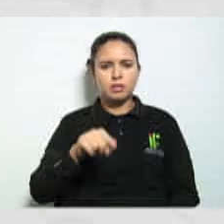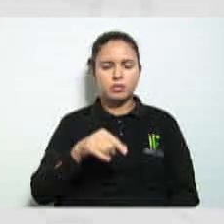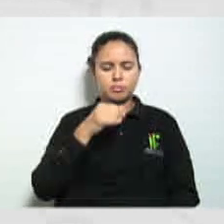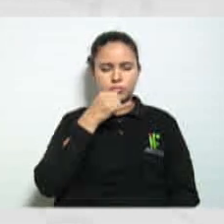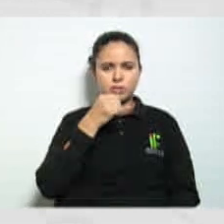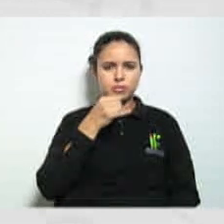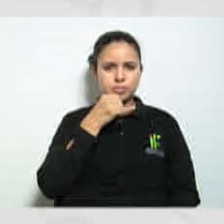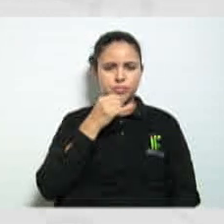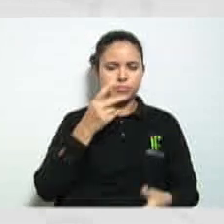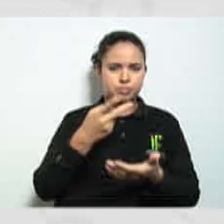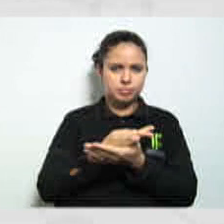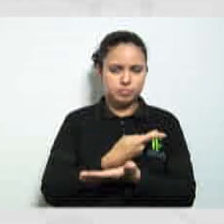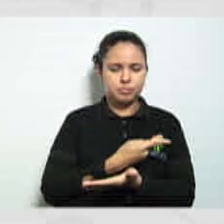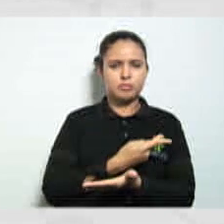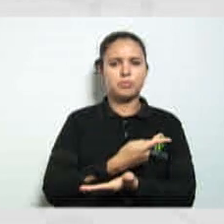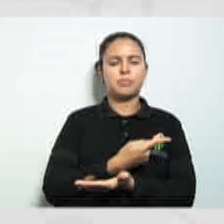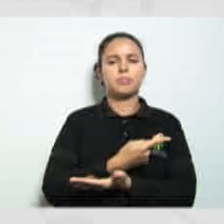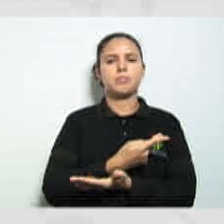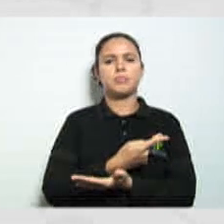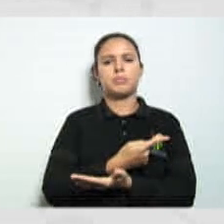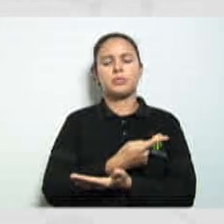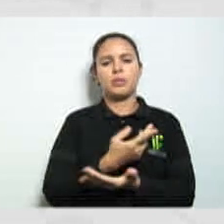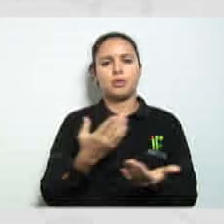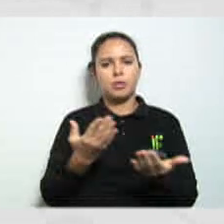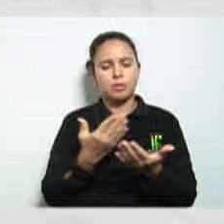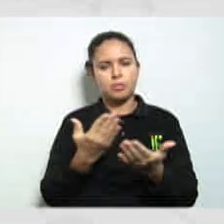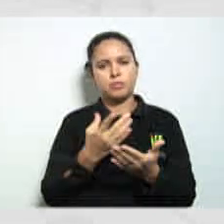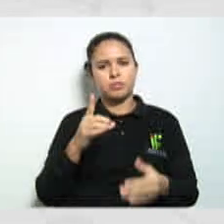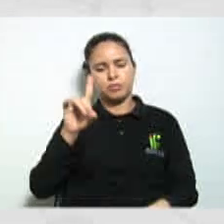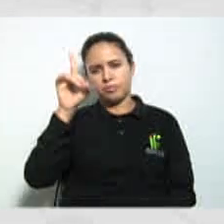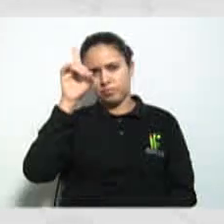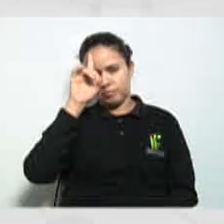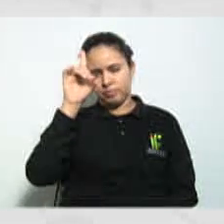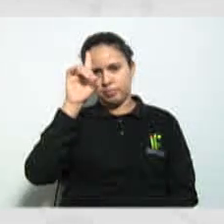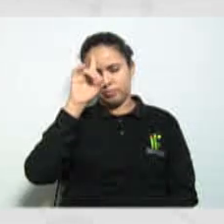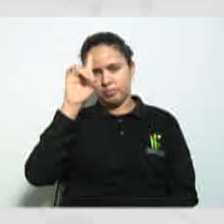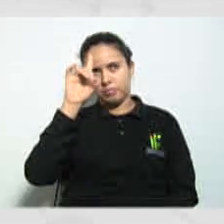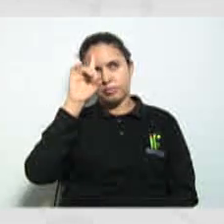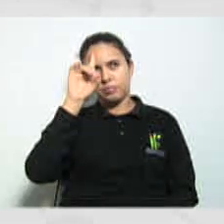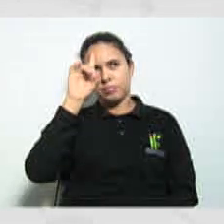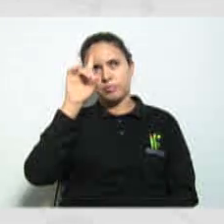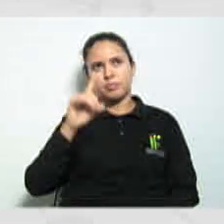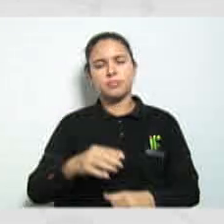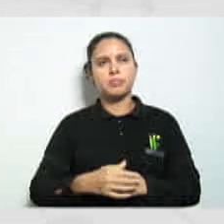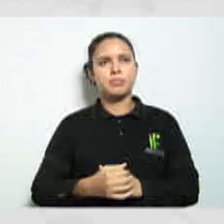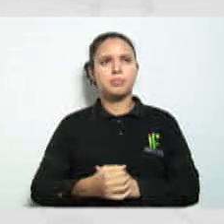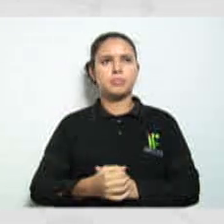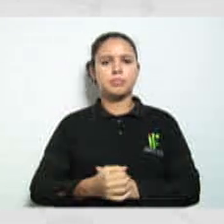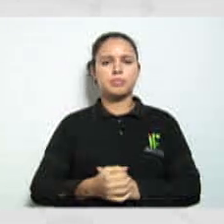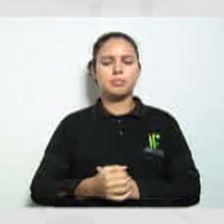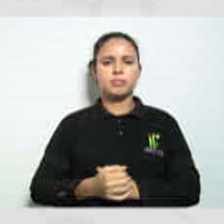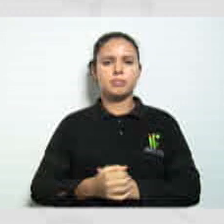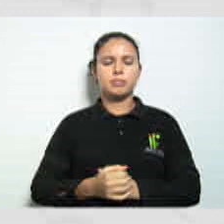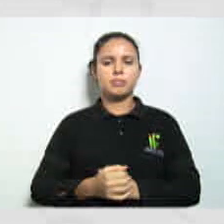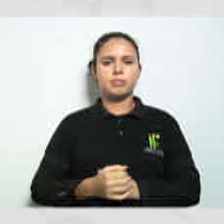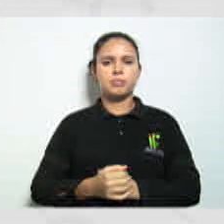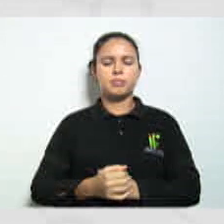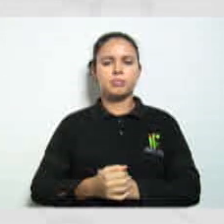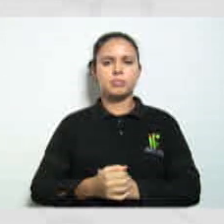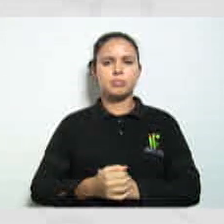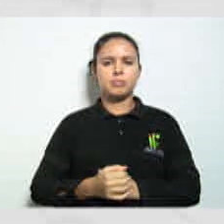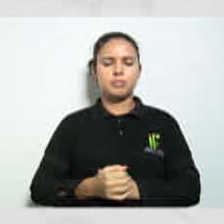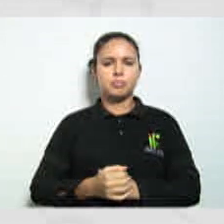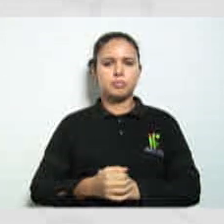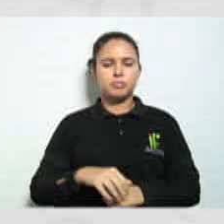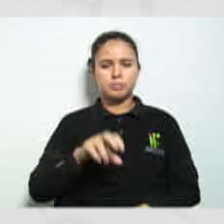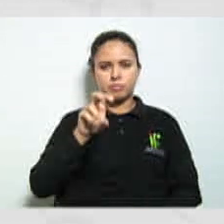que aconteceram. Hoje é dia... Hoje é dia... Vamos lá? 5.